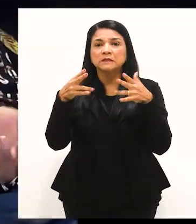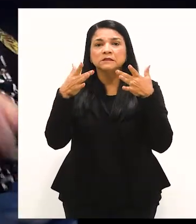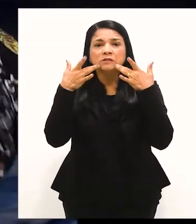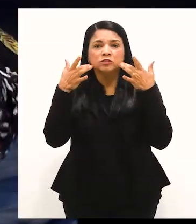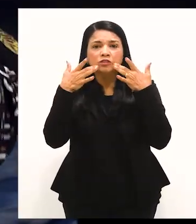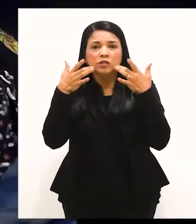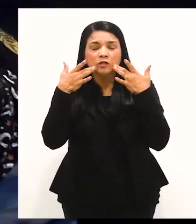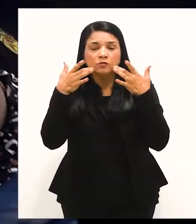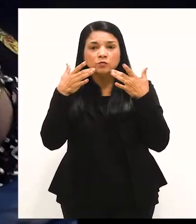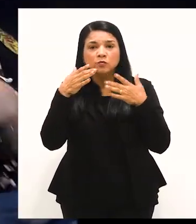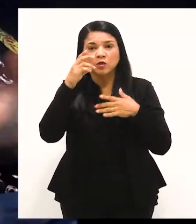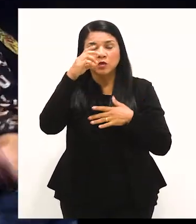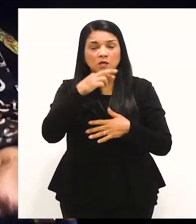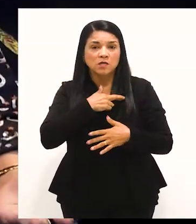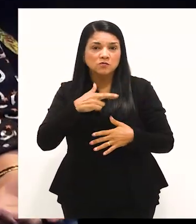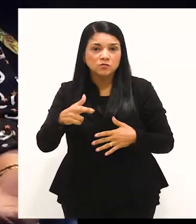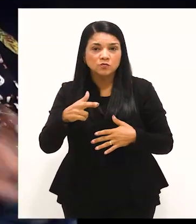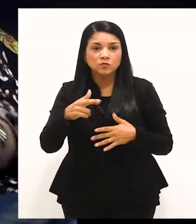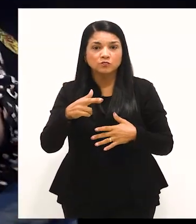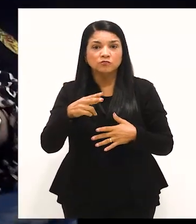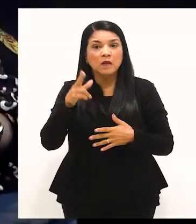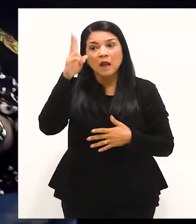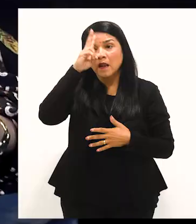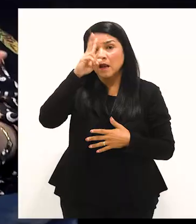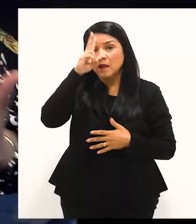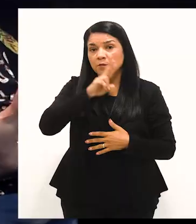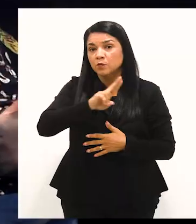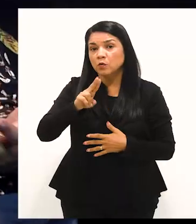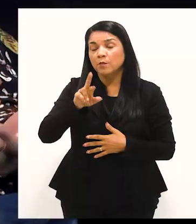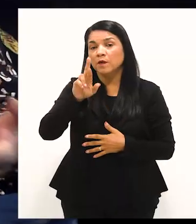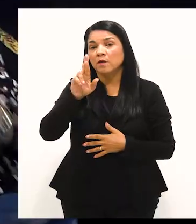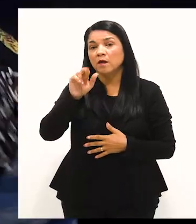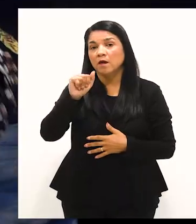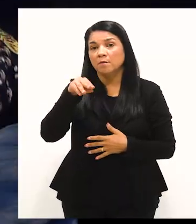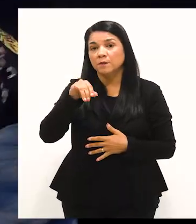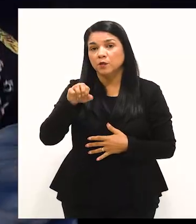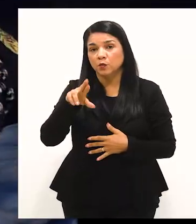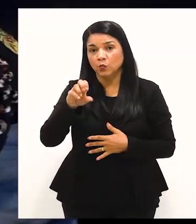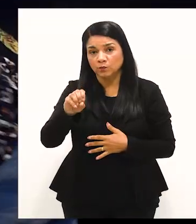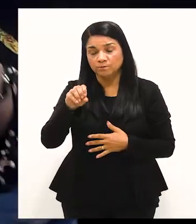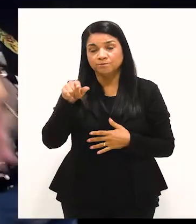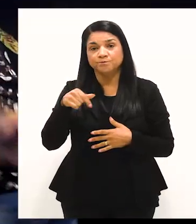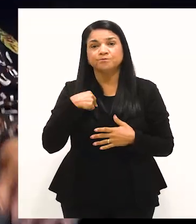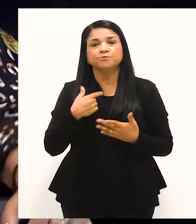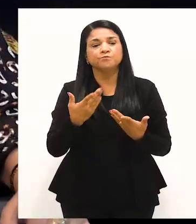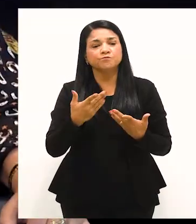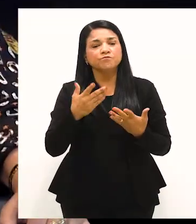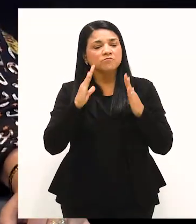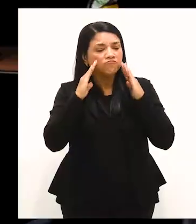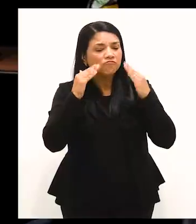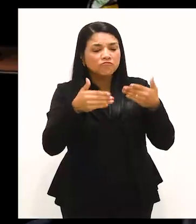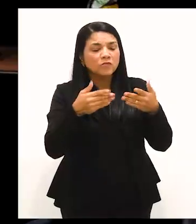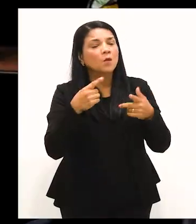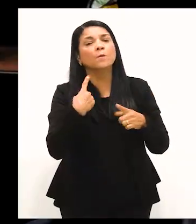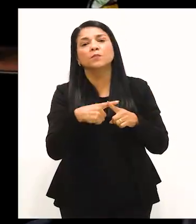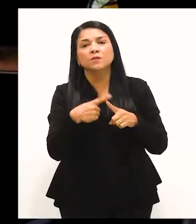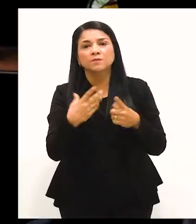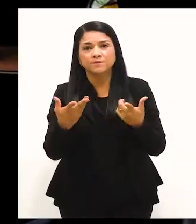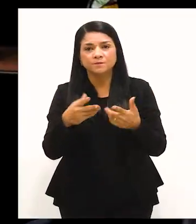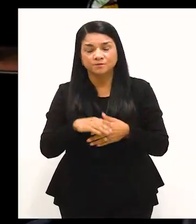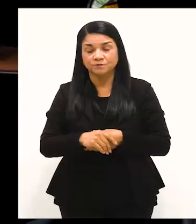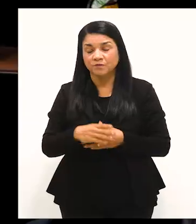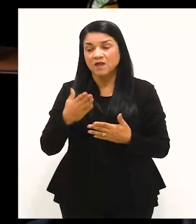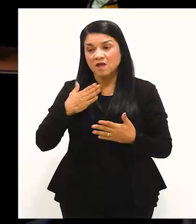religioso no Rio de Janeiro, se fala em Ramiro. Então, por que dessa especificação justamente no teatro religioso? A minha foi